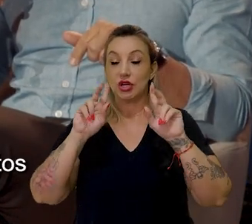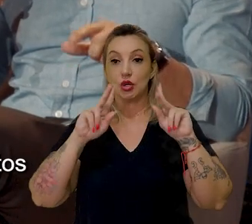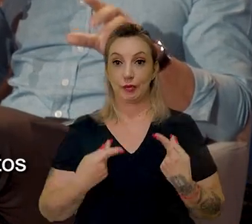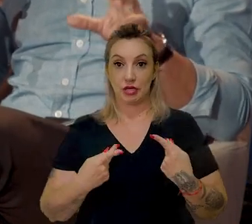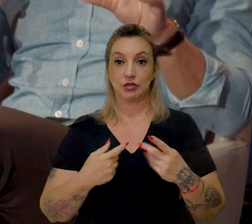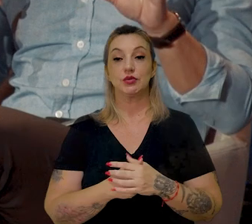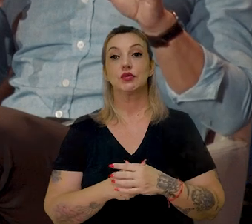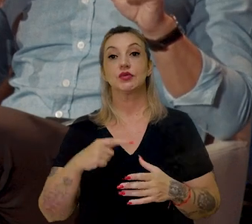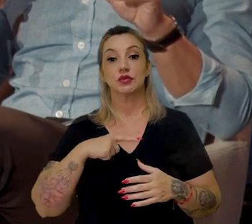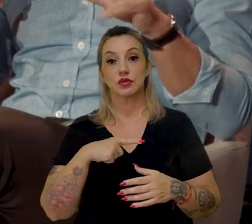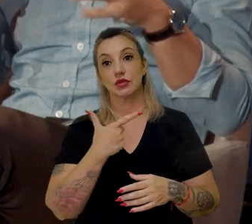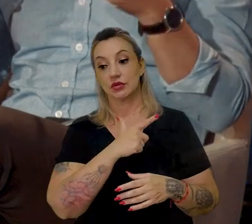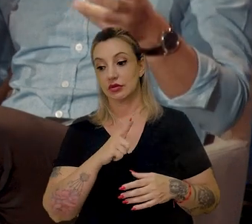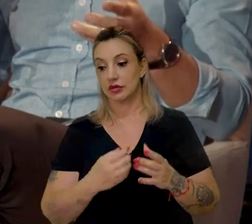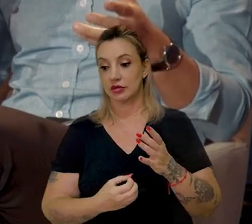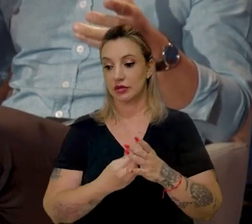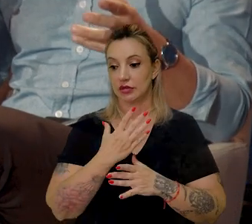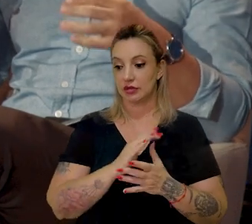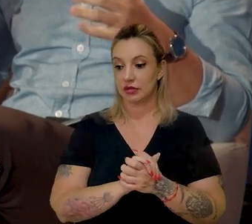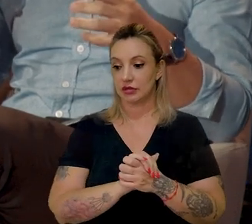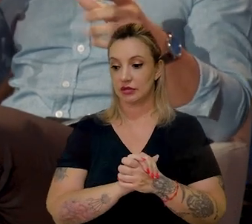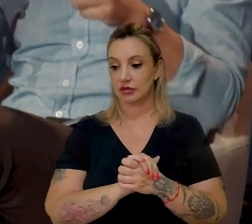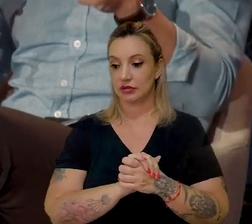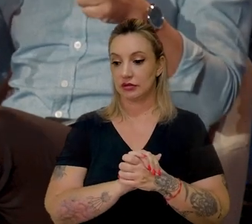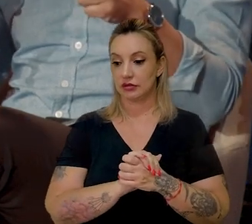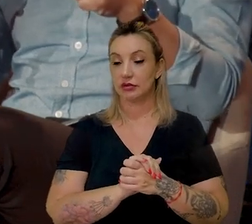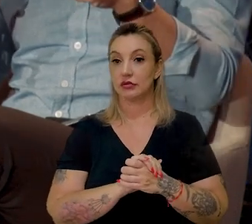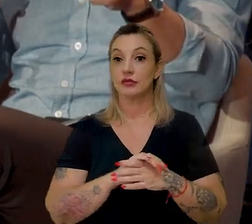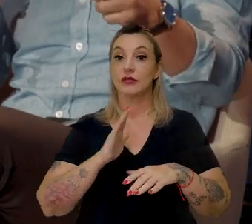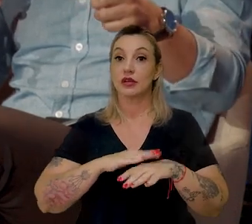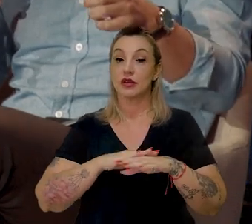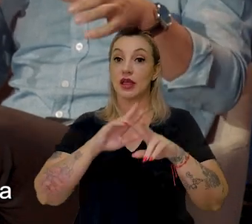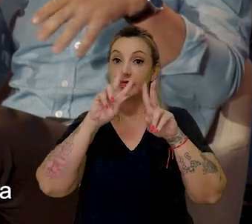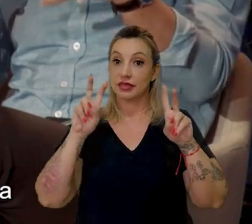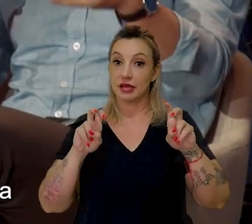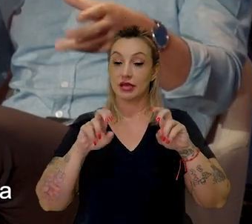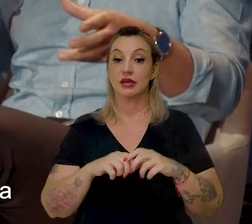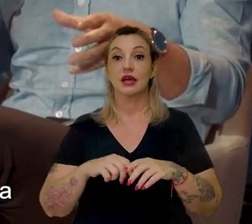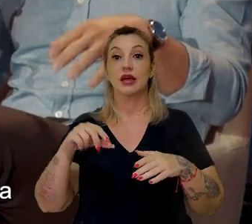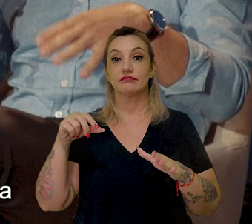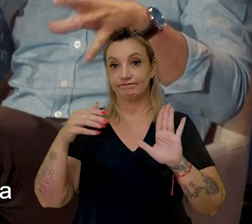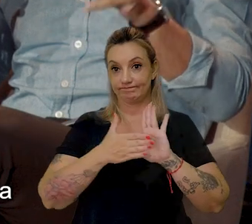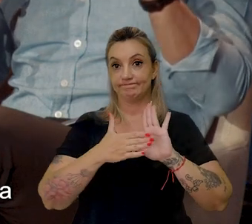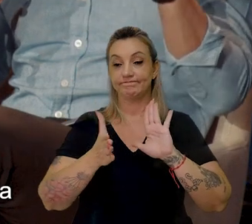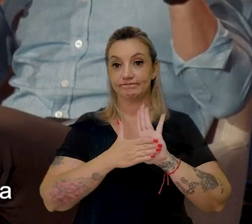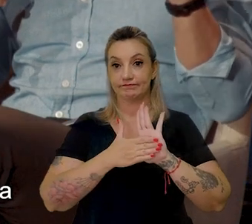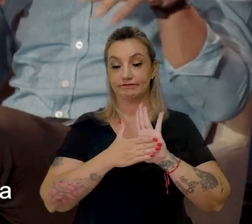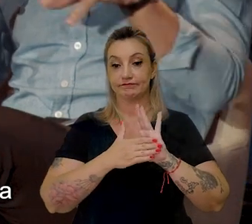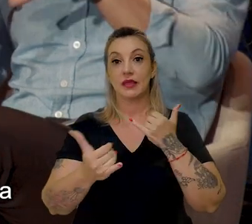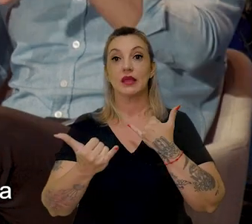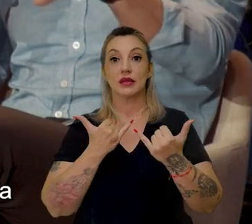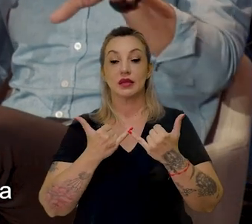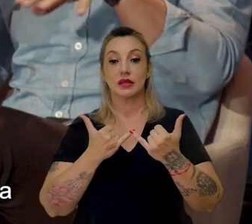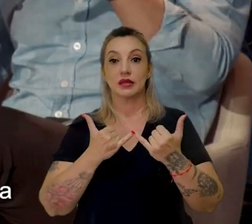humanos existe uma criatividade muito grande em fazer com que esses temas essas agendas que parecem que